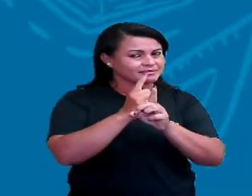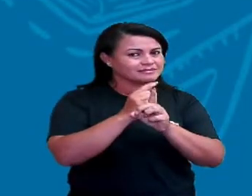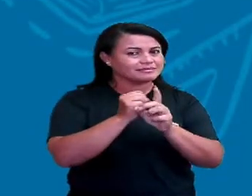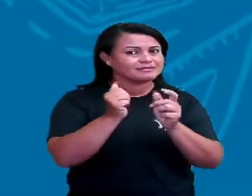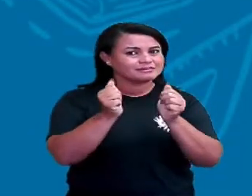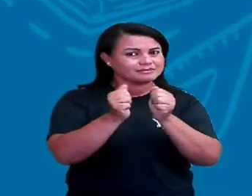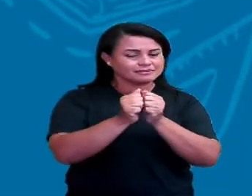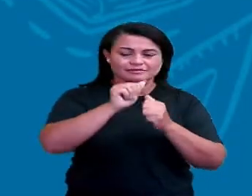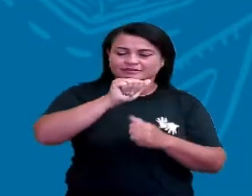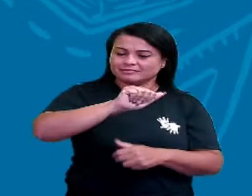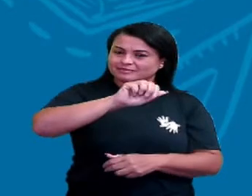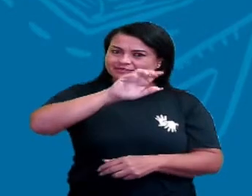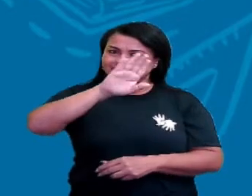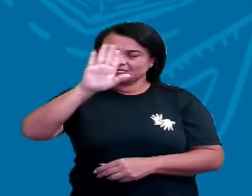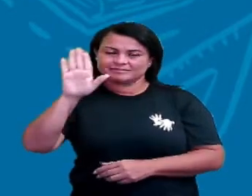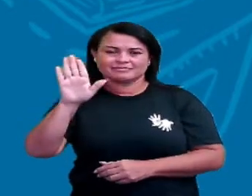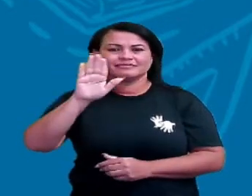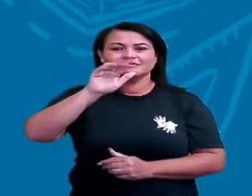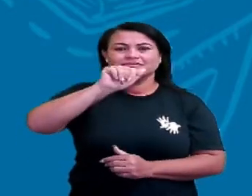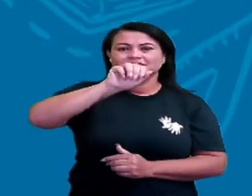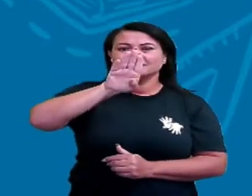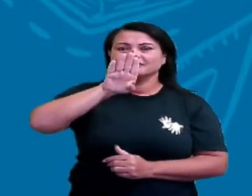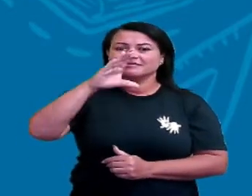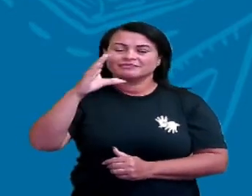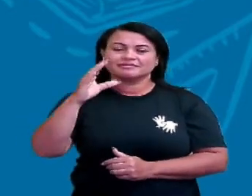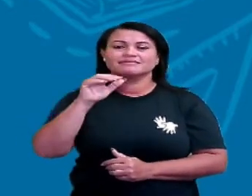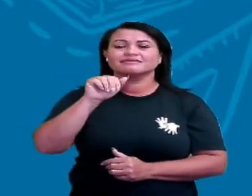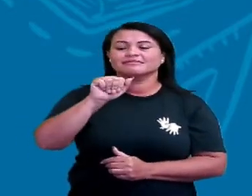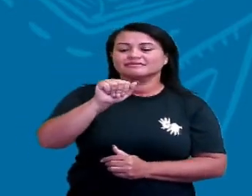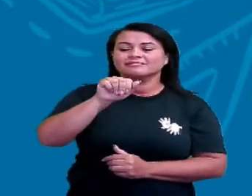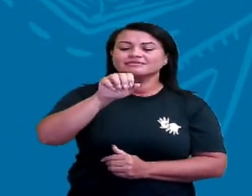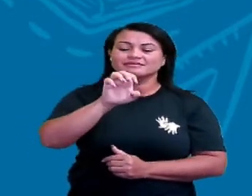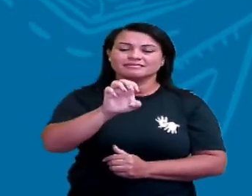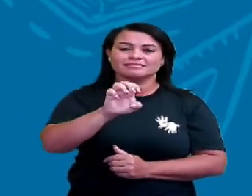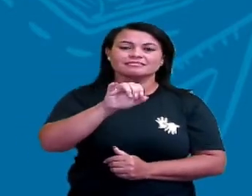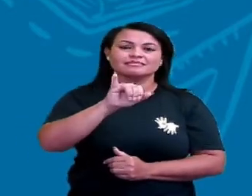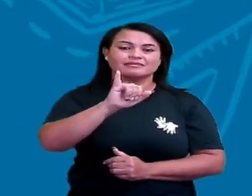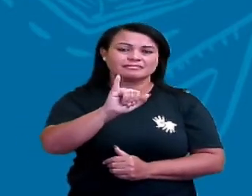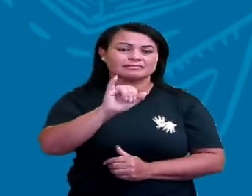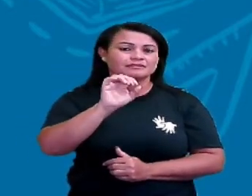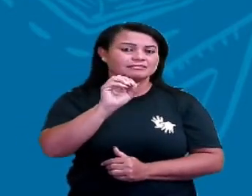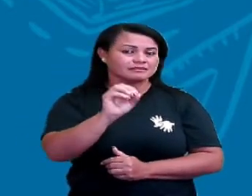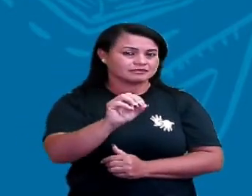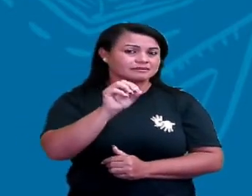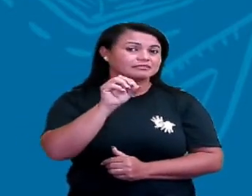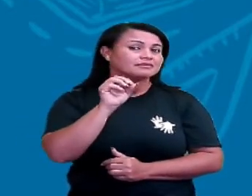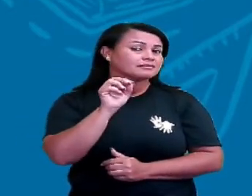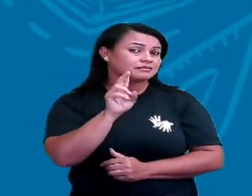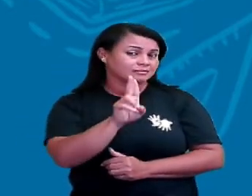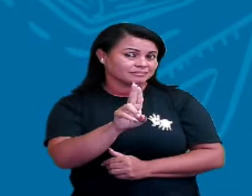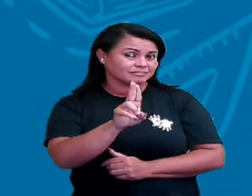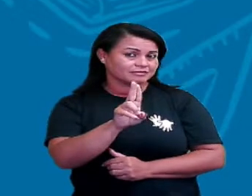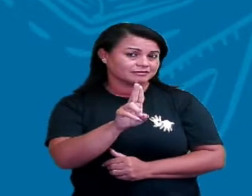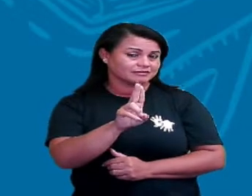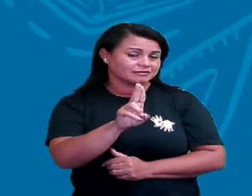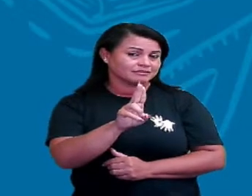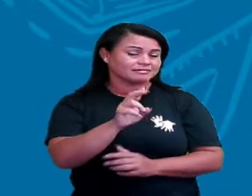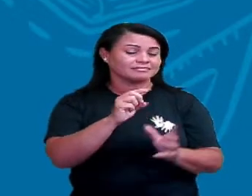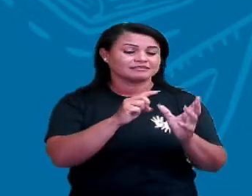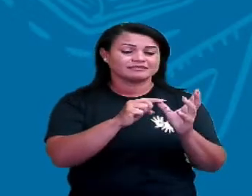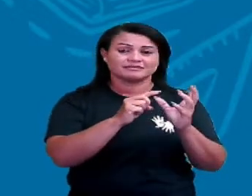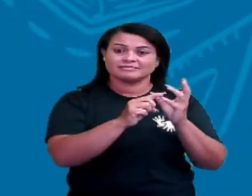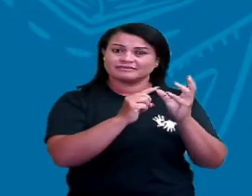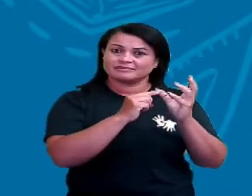nosso alfabeto. A, E, I, O ou